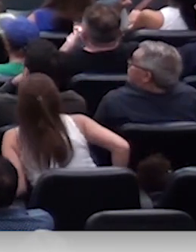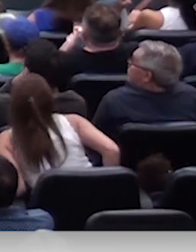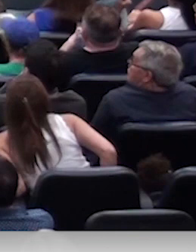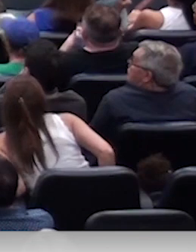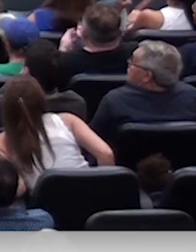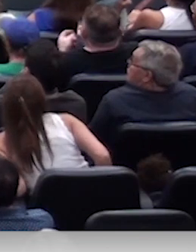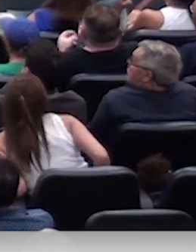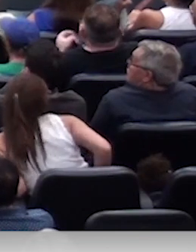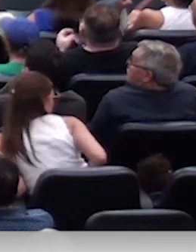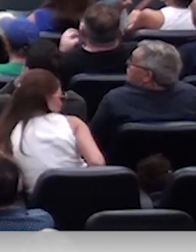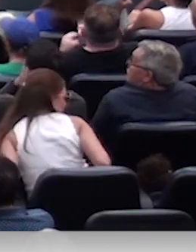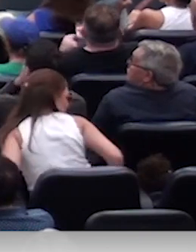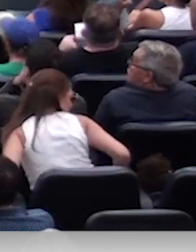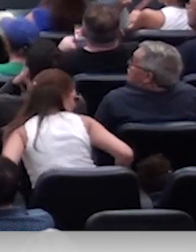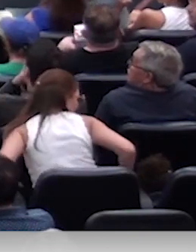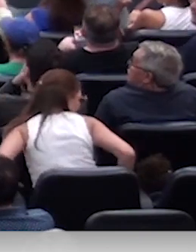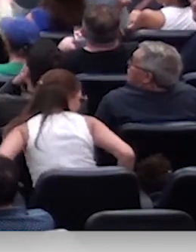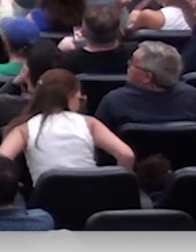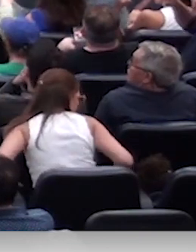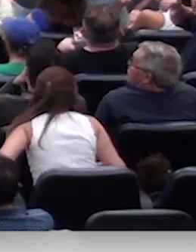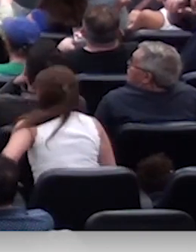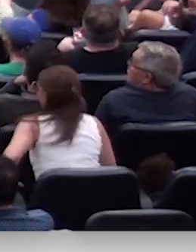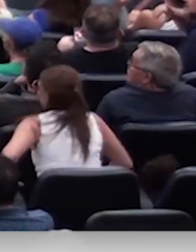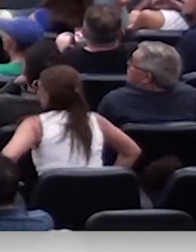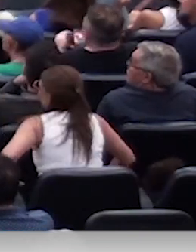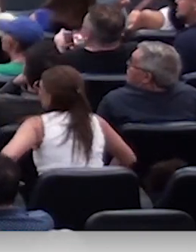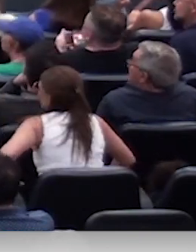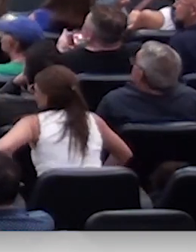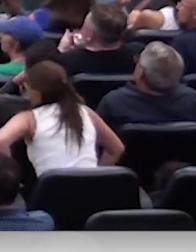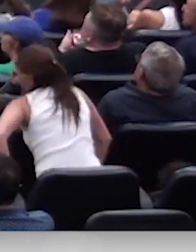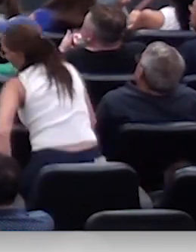suspender a sessão por um tempo e já retomamos.